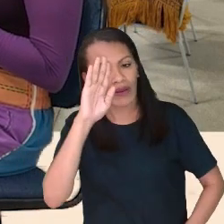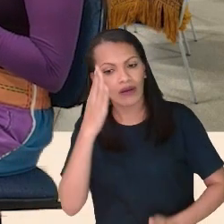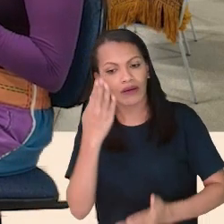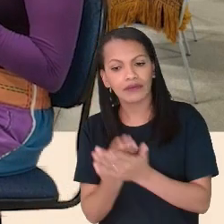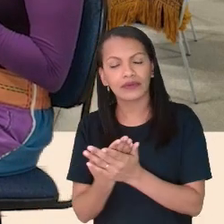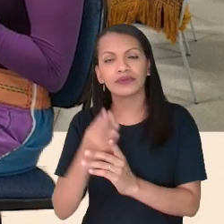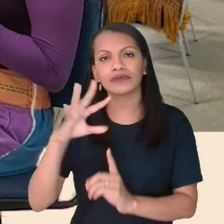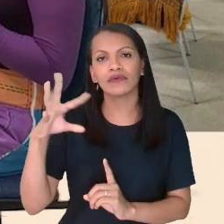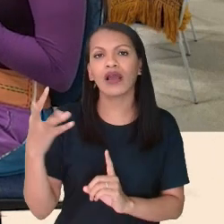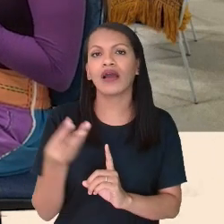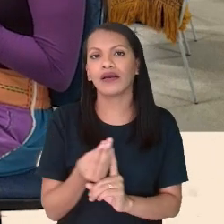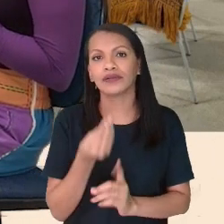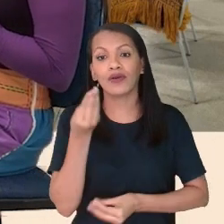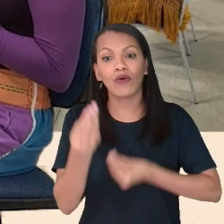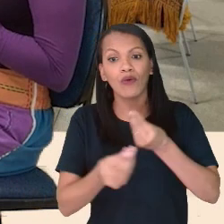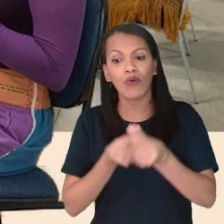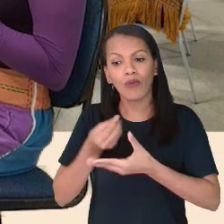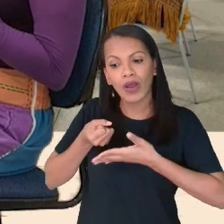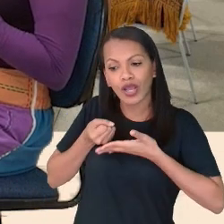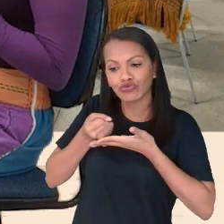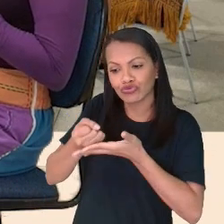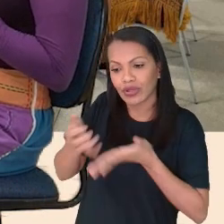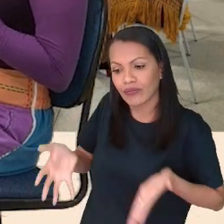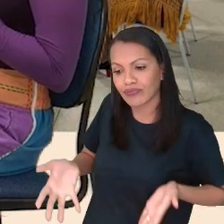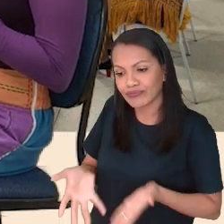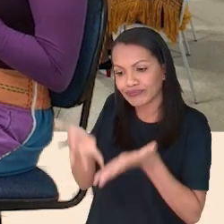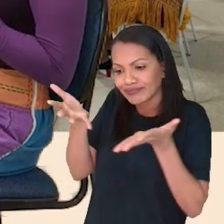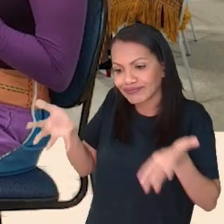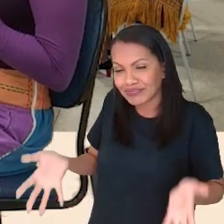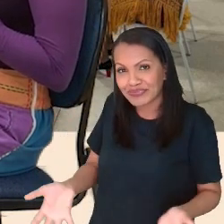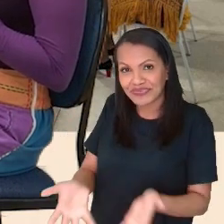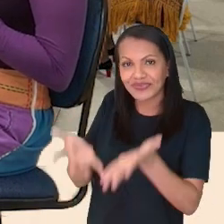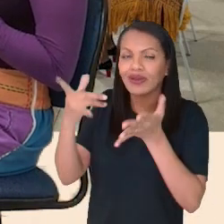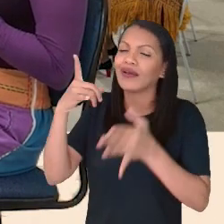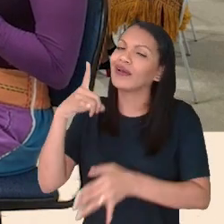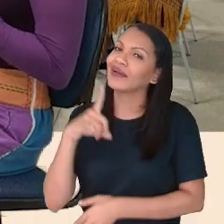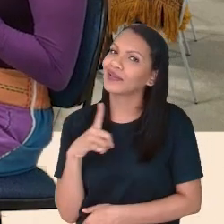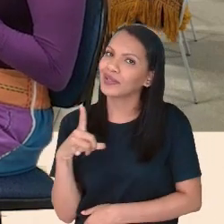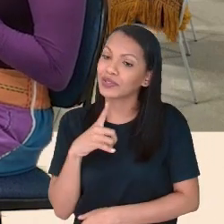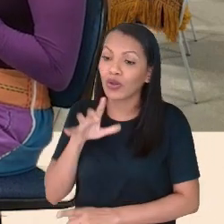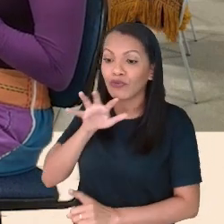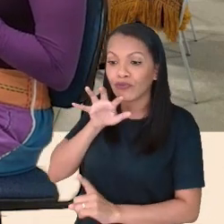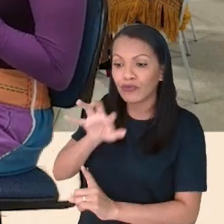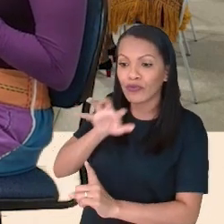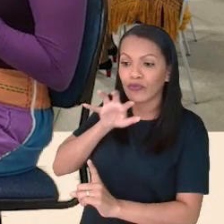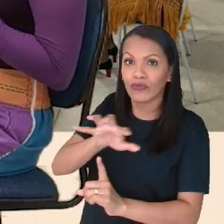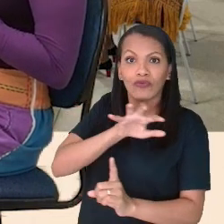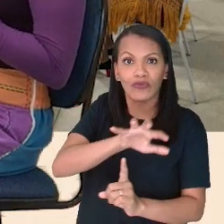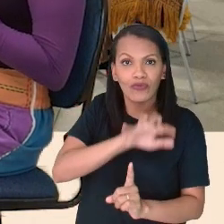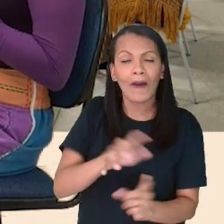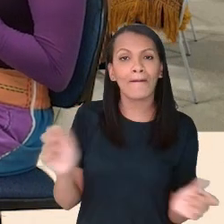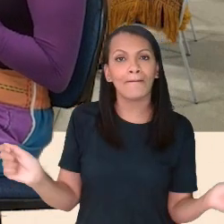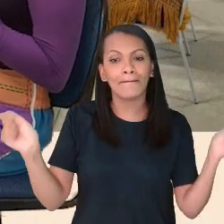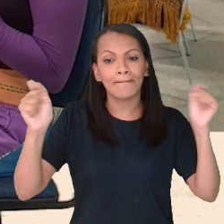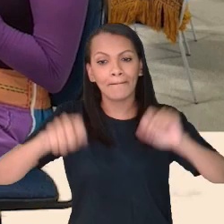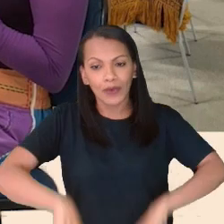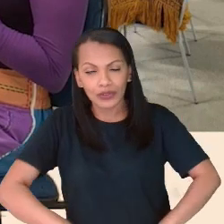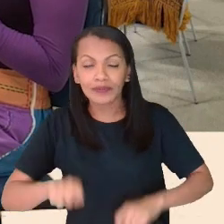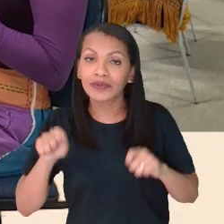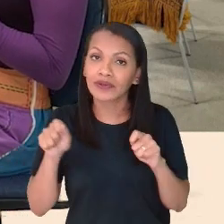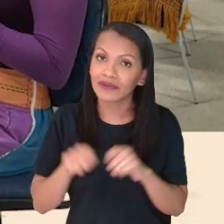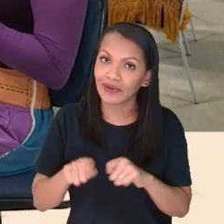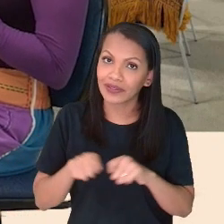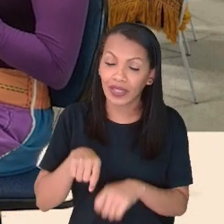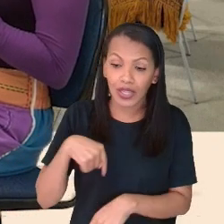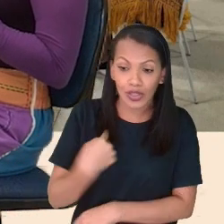arte como esse agente que tem essa possibilidade de fazer não só a